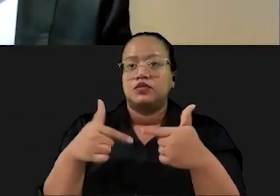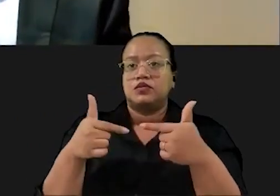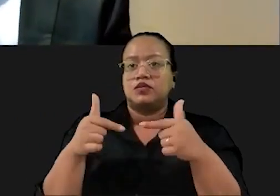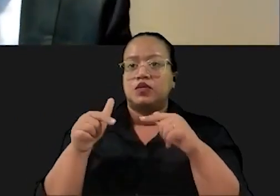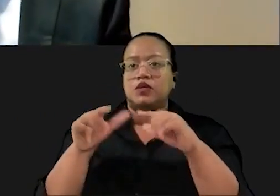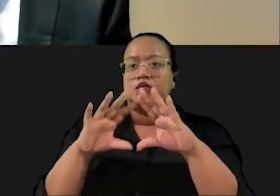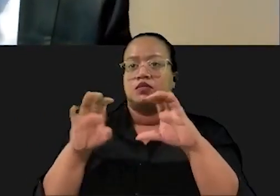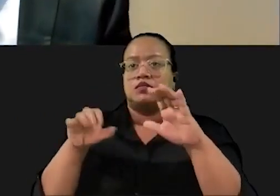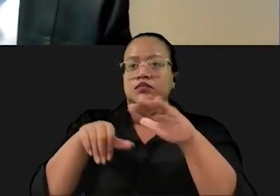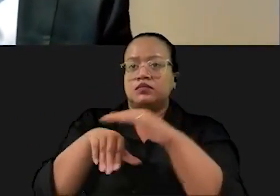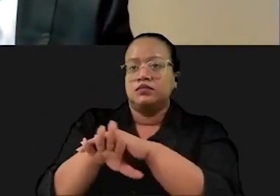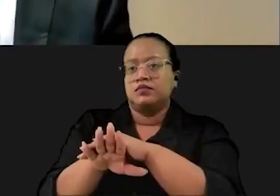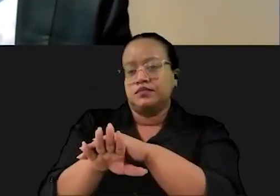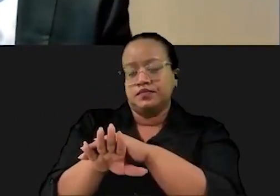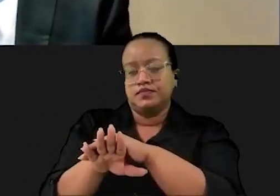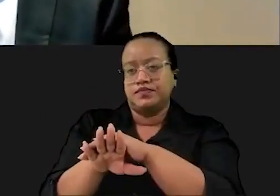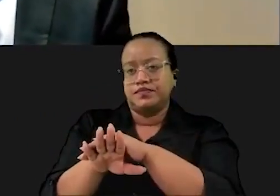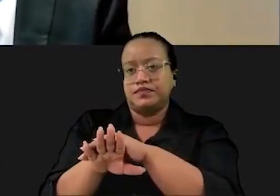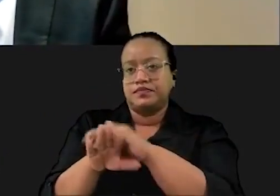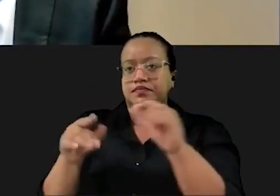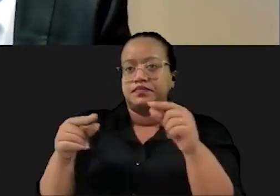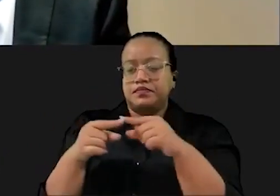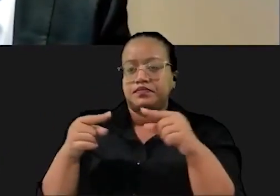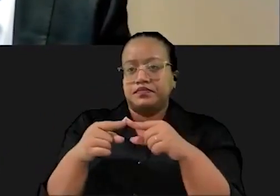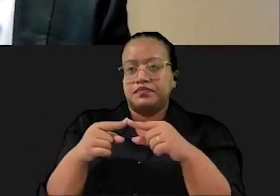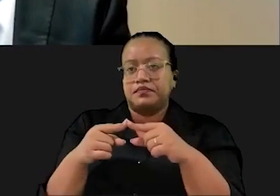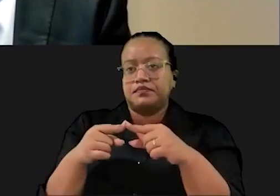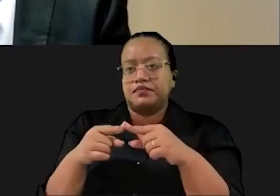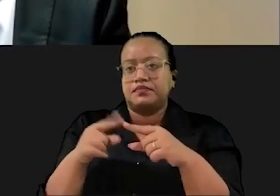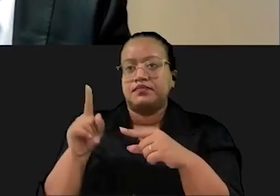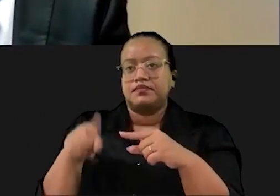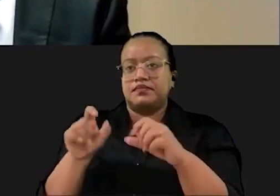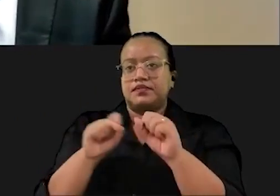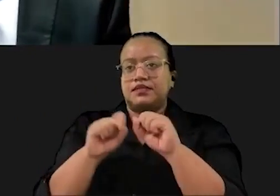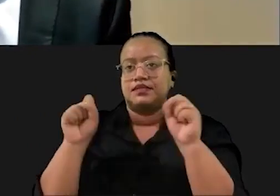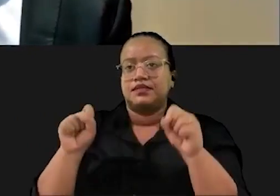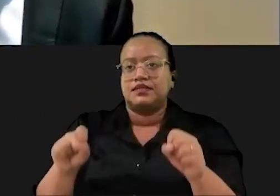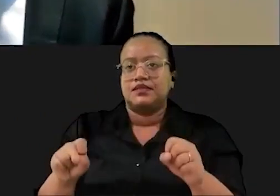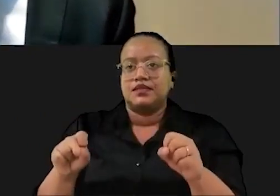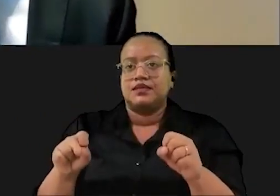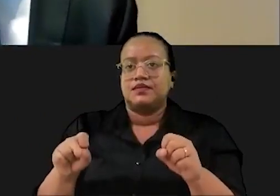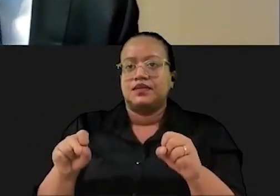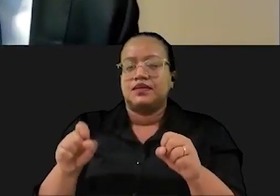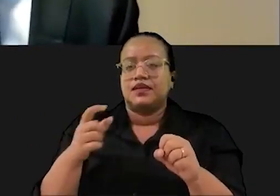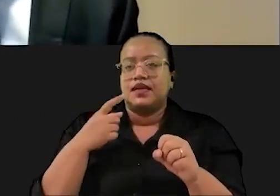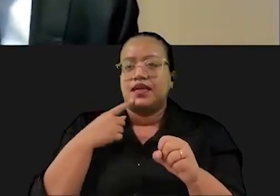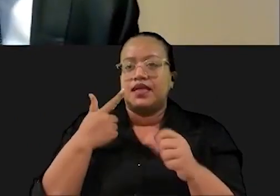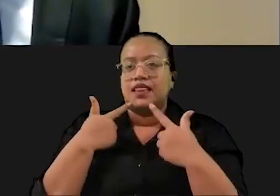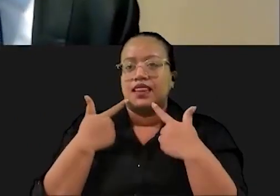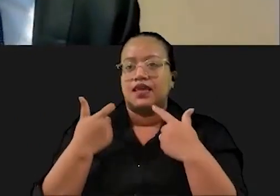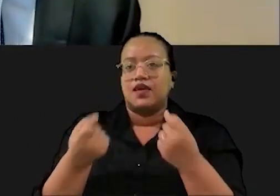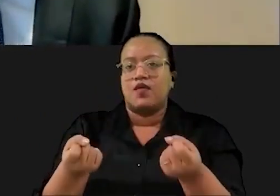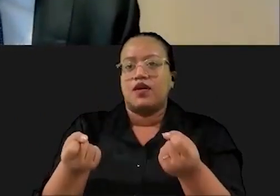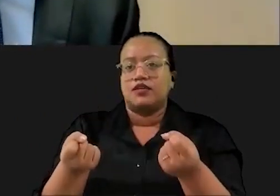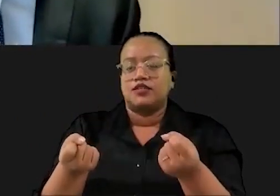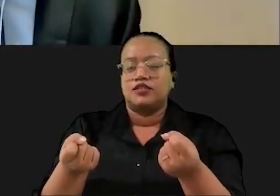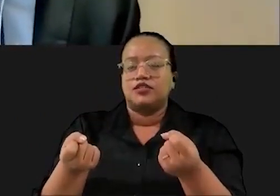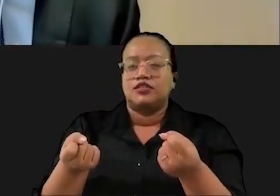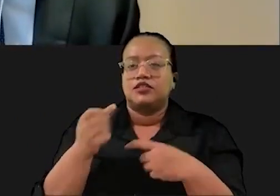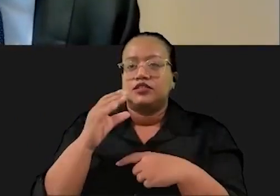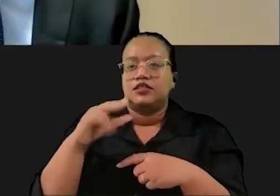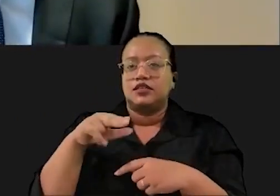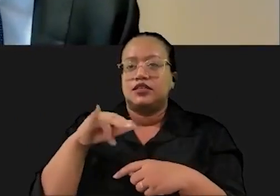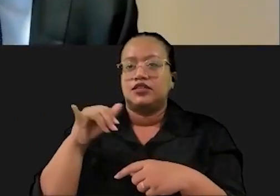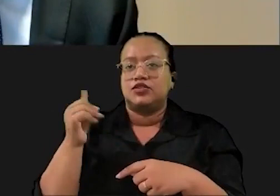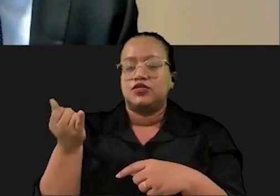todos desidratados, essa linguagem que o próprio CNJ usa, e aos poucos, o que hoje é